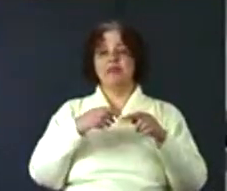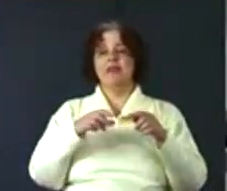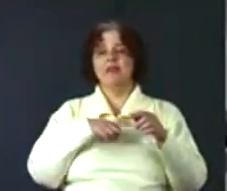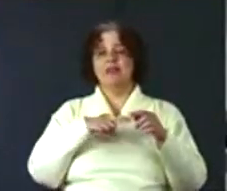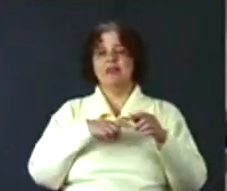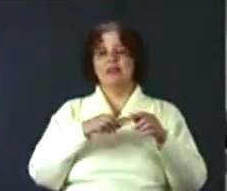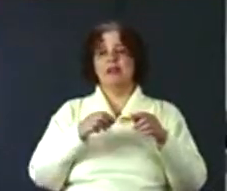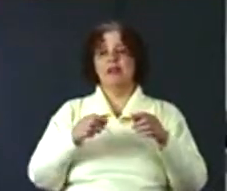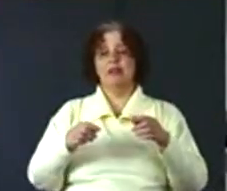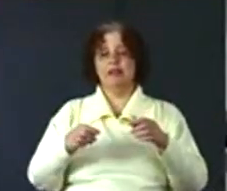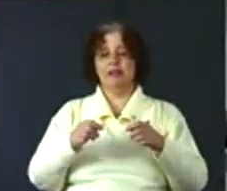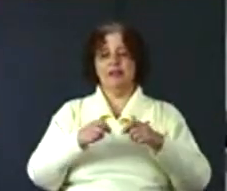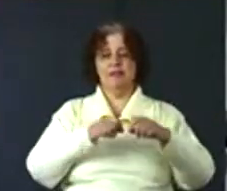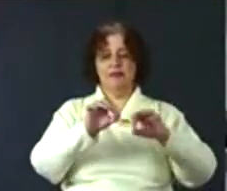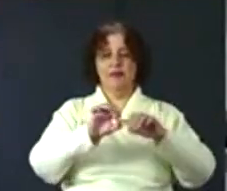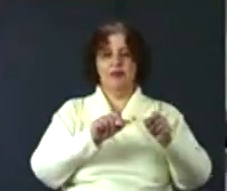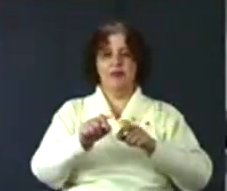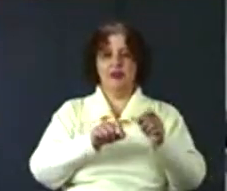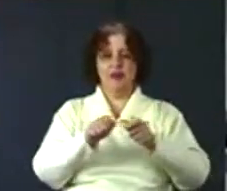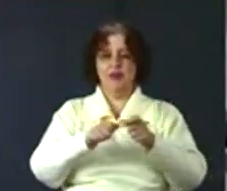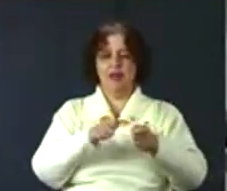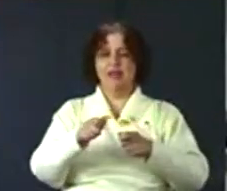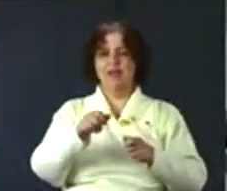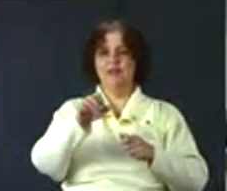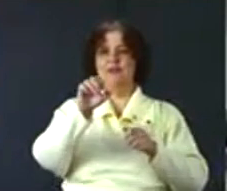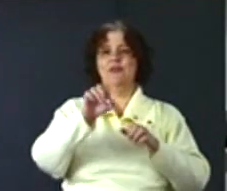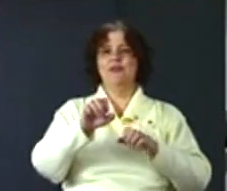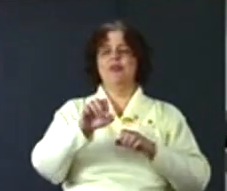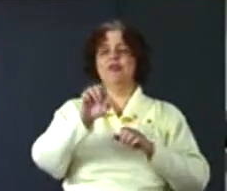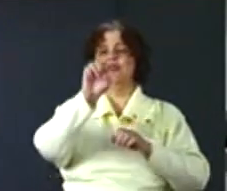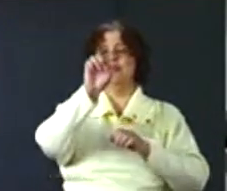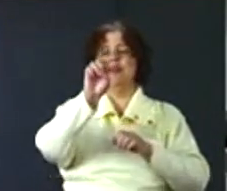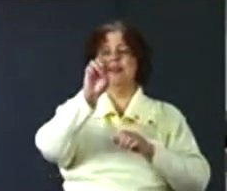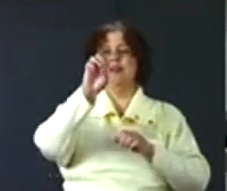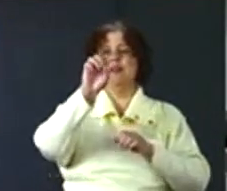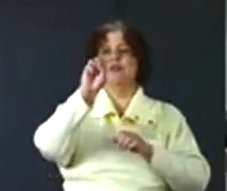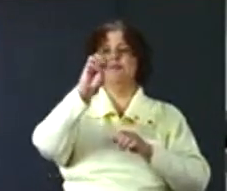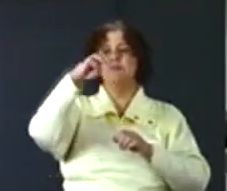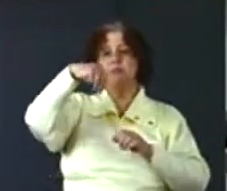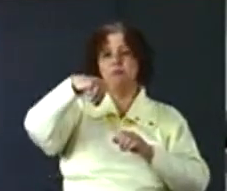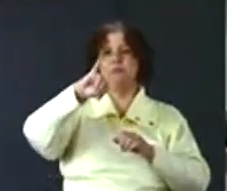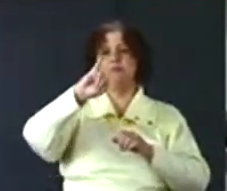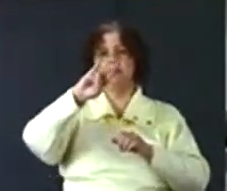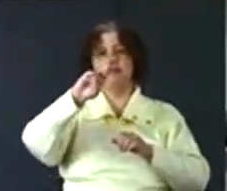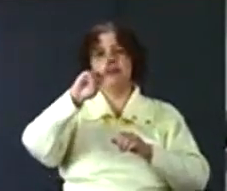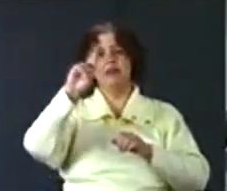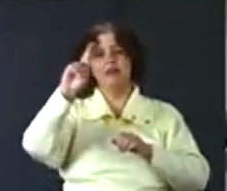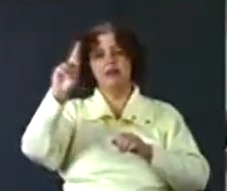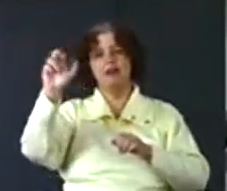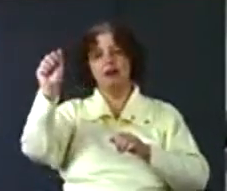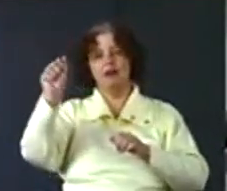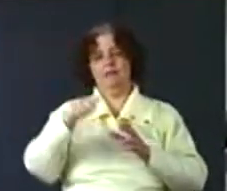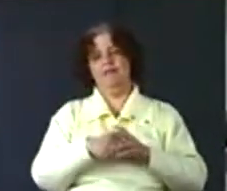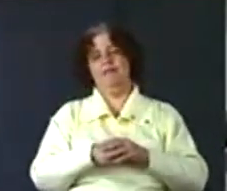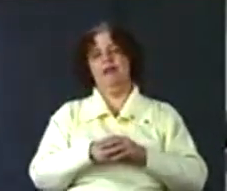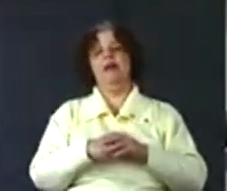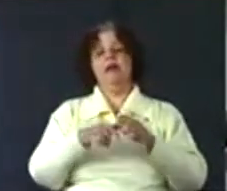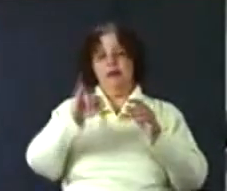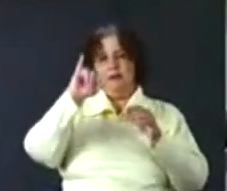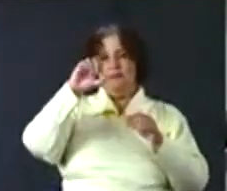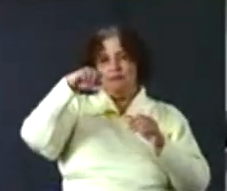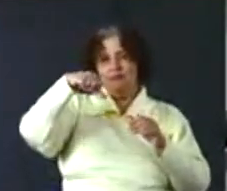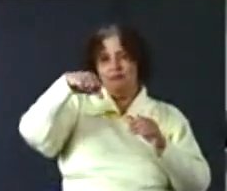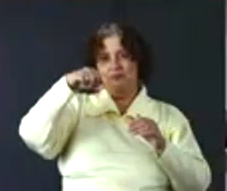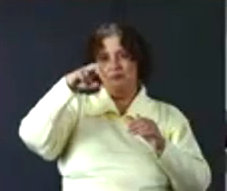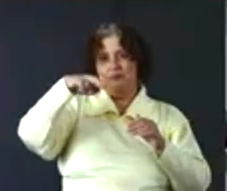no grego é mirra. Mirra que foi um dos presentes que o nosso Senhor Jesus recebeu quando